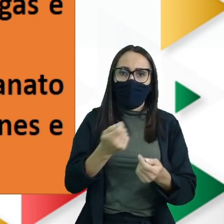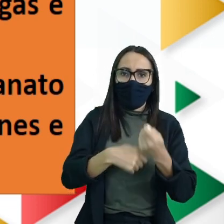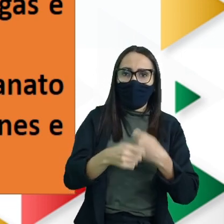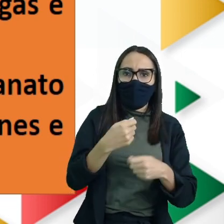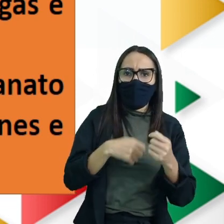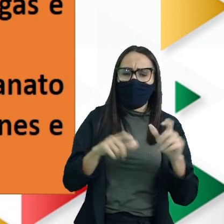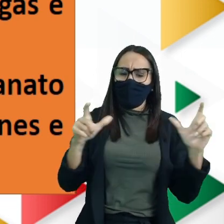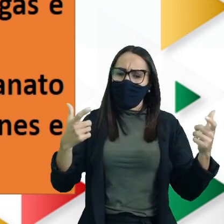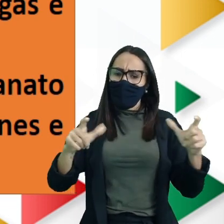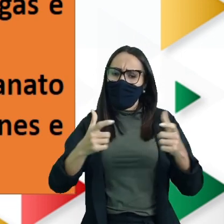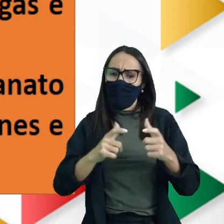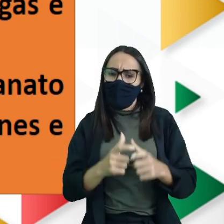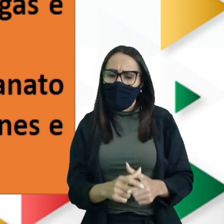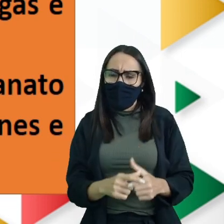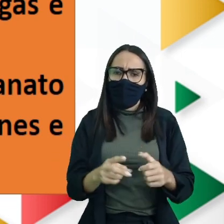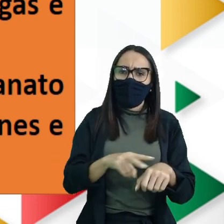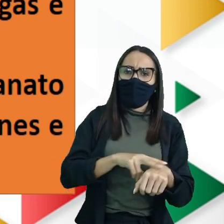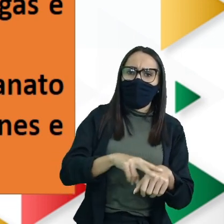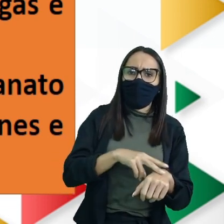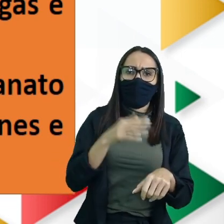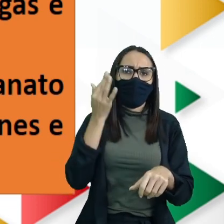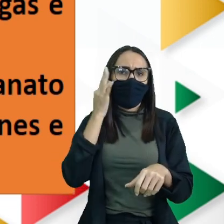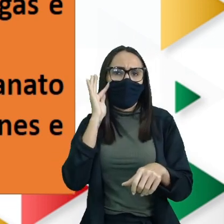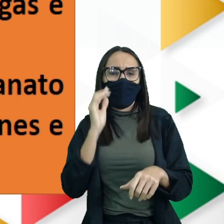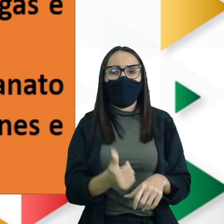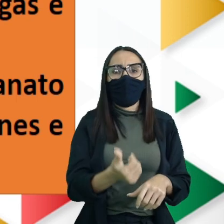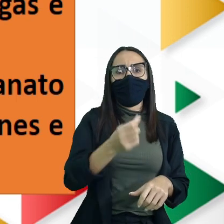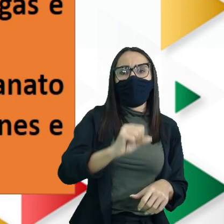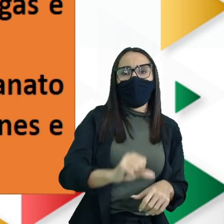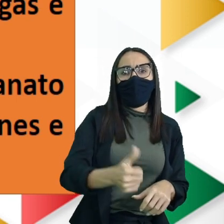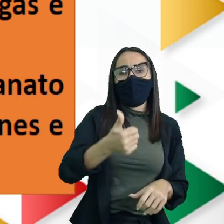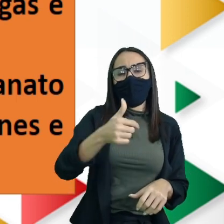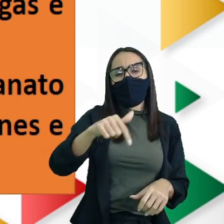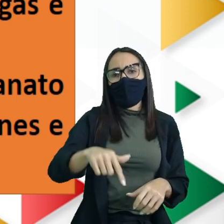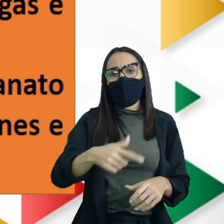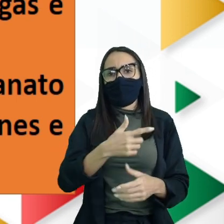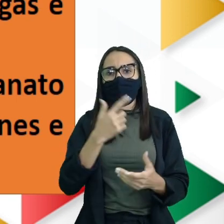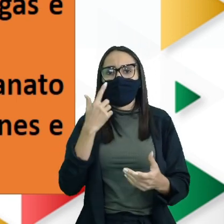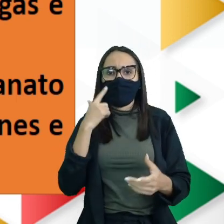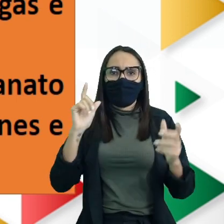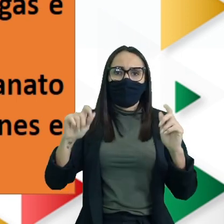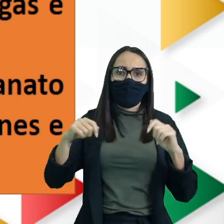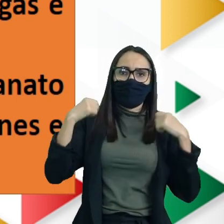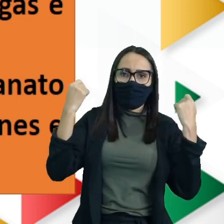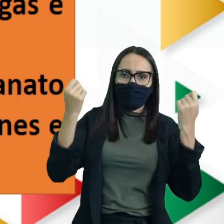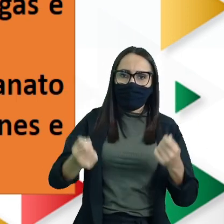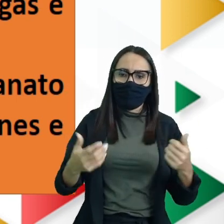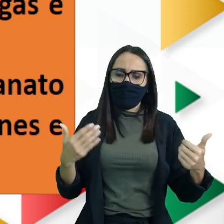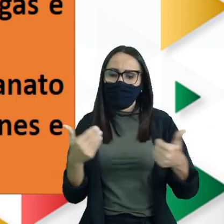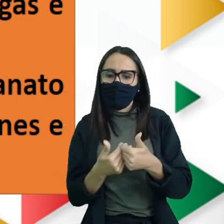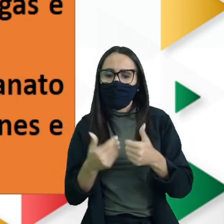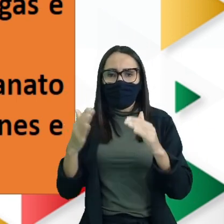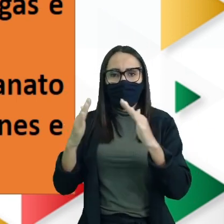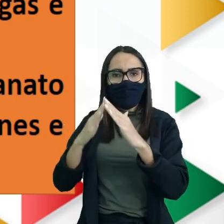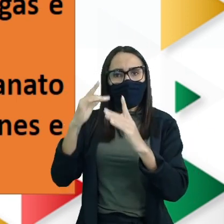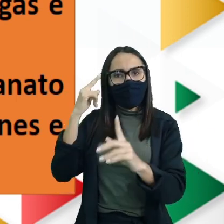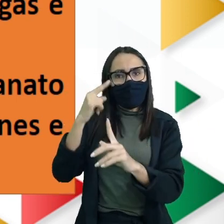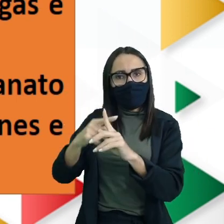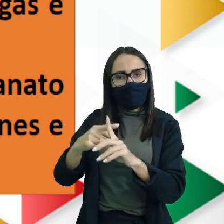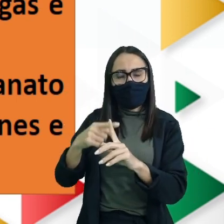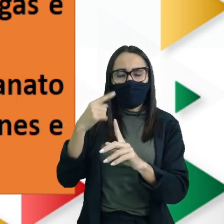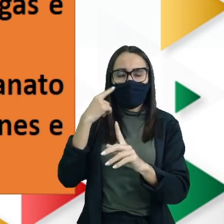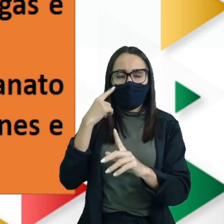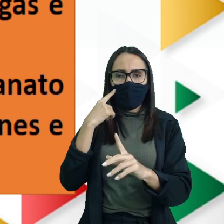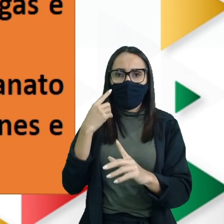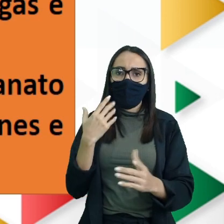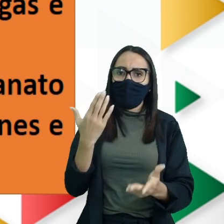verduras e frutas. Em 1817, o local era descrito assim, um mercado junto de uma igreja, onde são oferecidos